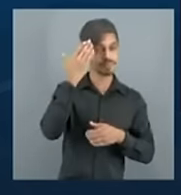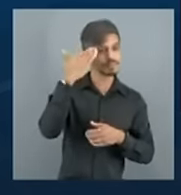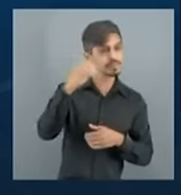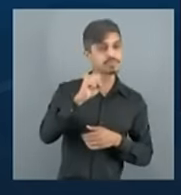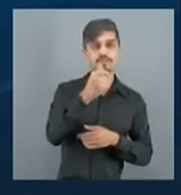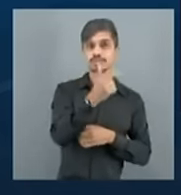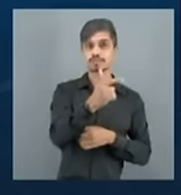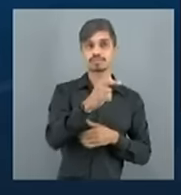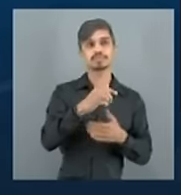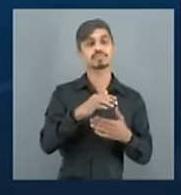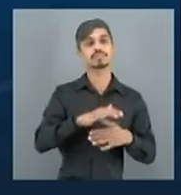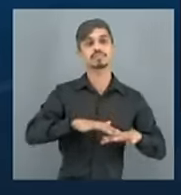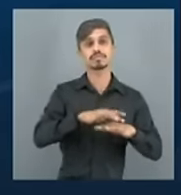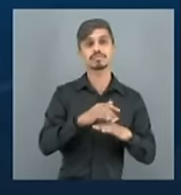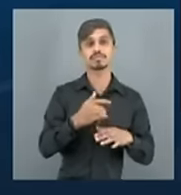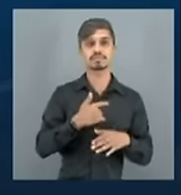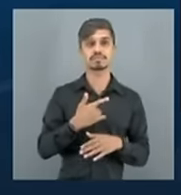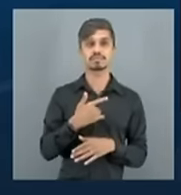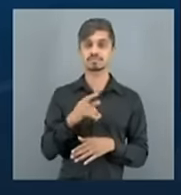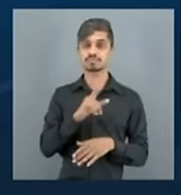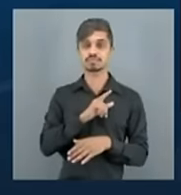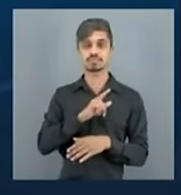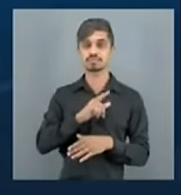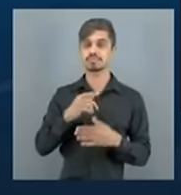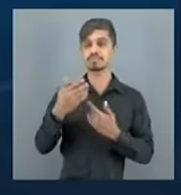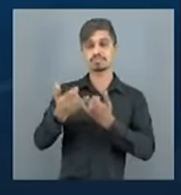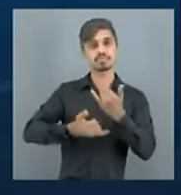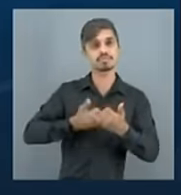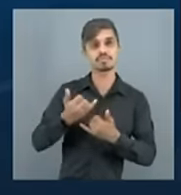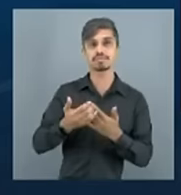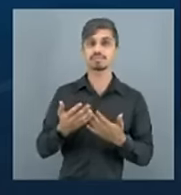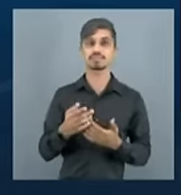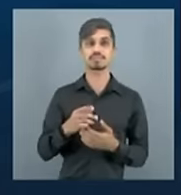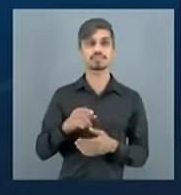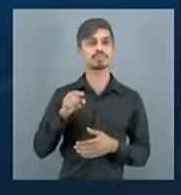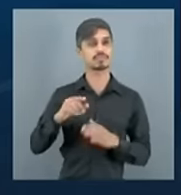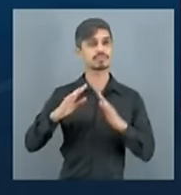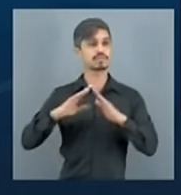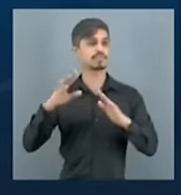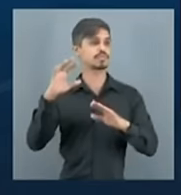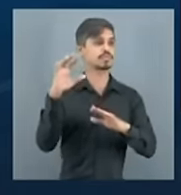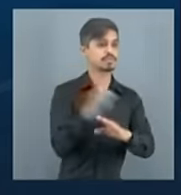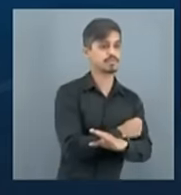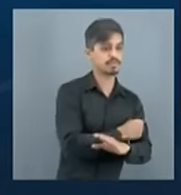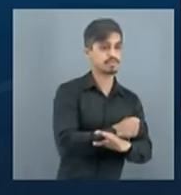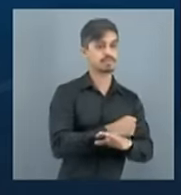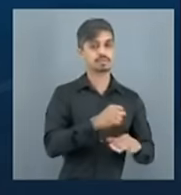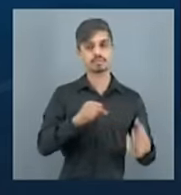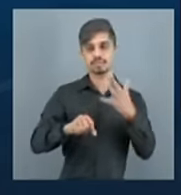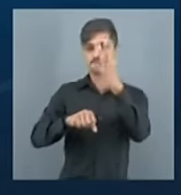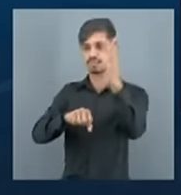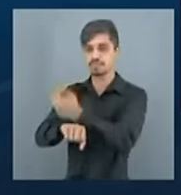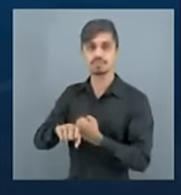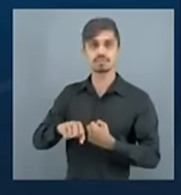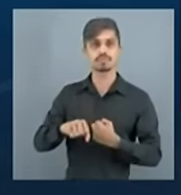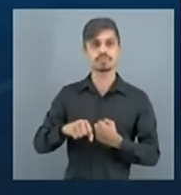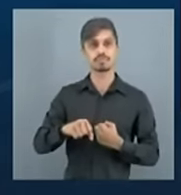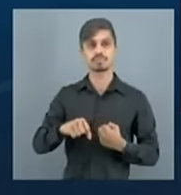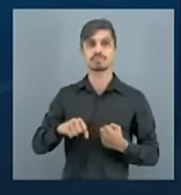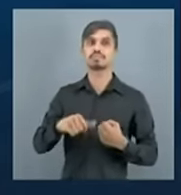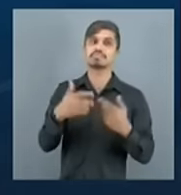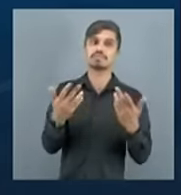com a situação. E eu tiro da casa, é uma troca. A casa tira de alguém, eu tiro dela. Pronto. Portanto, que eu te garanto